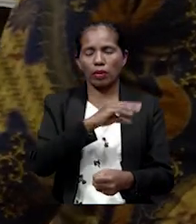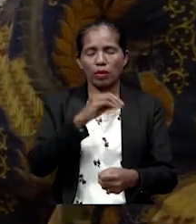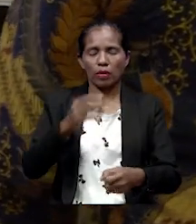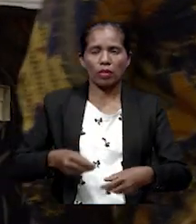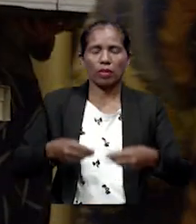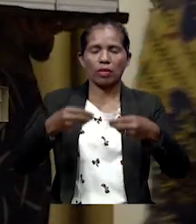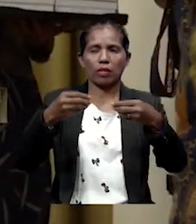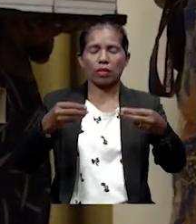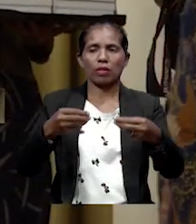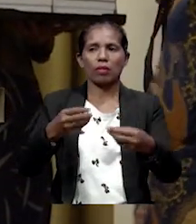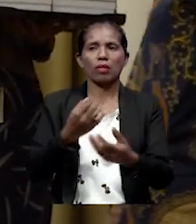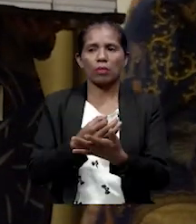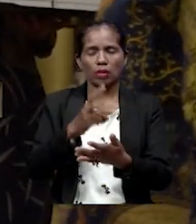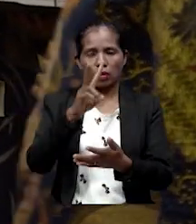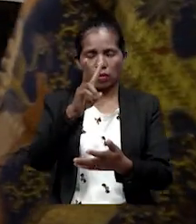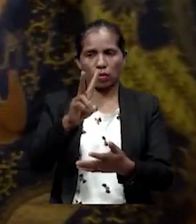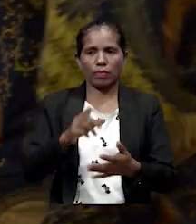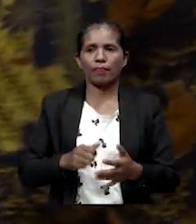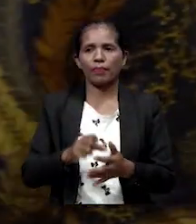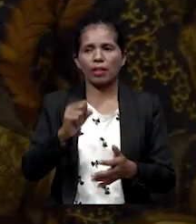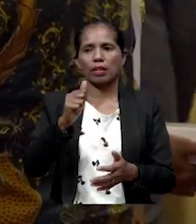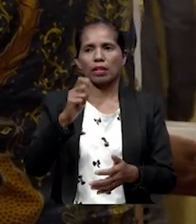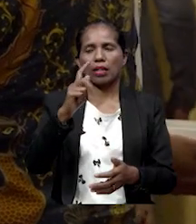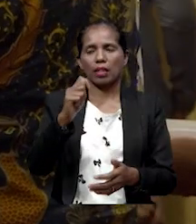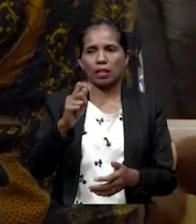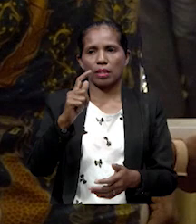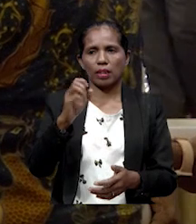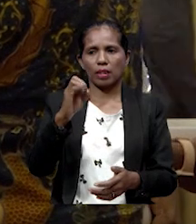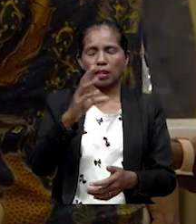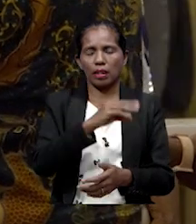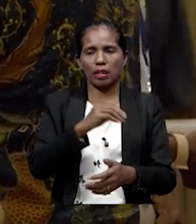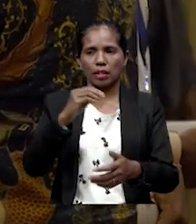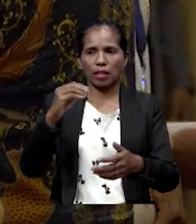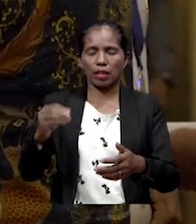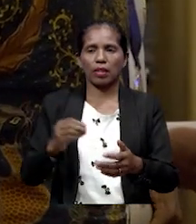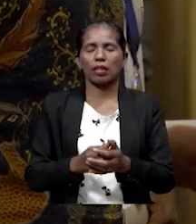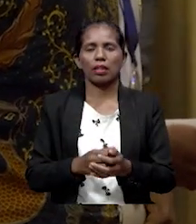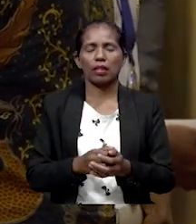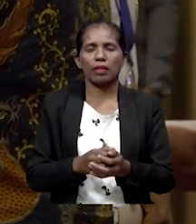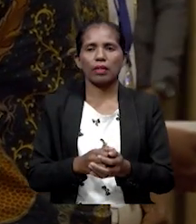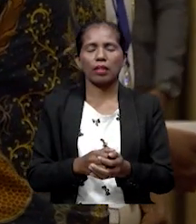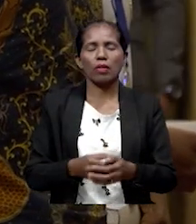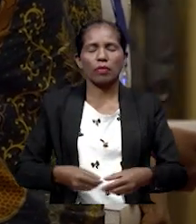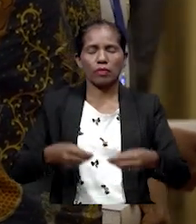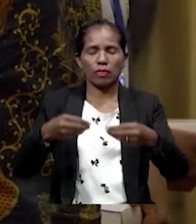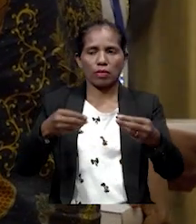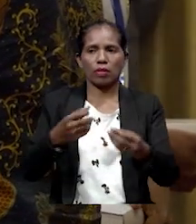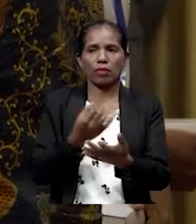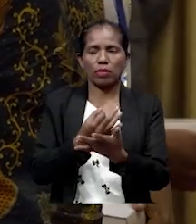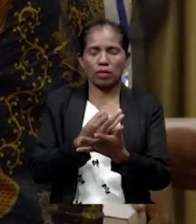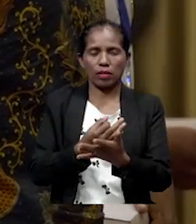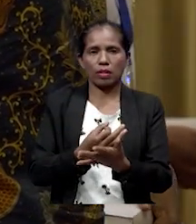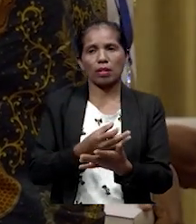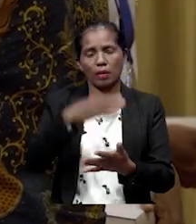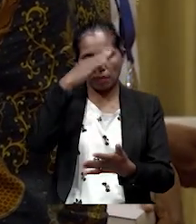oferece medalha ao Samuting Rua, Santina Fernandes, russi modalidade taekwondo, nebe oferece medalha ao Sametang.